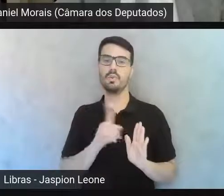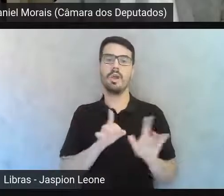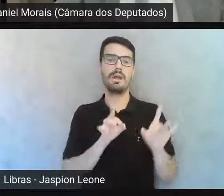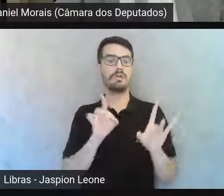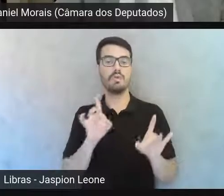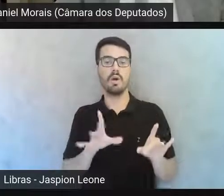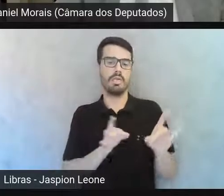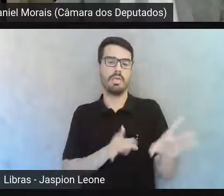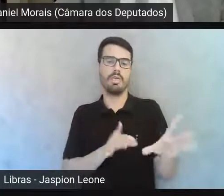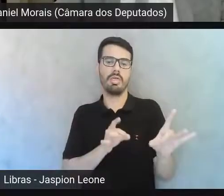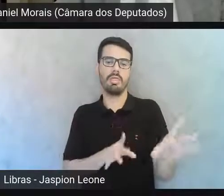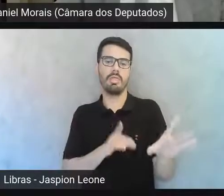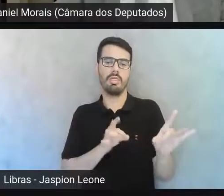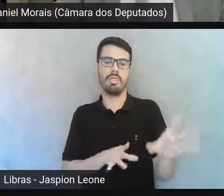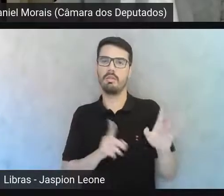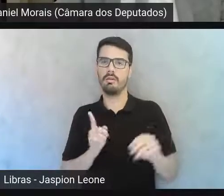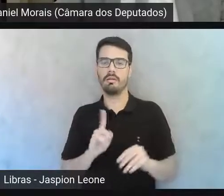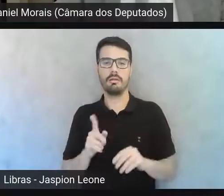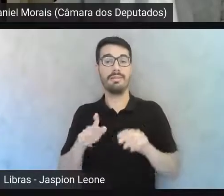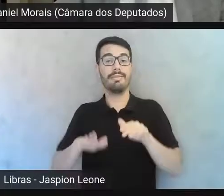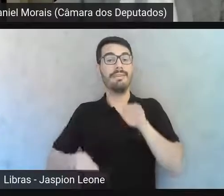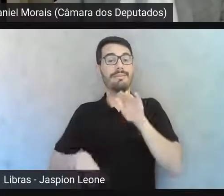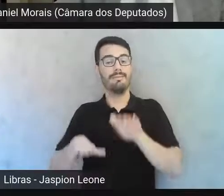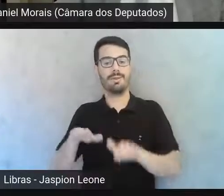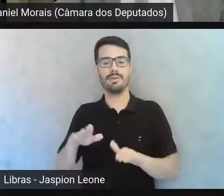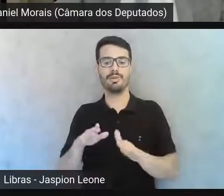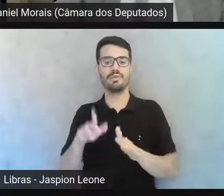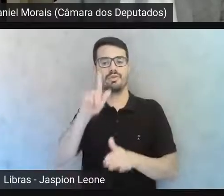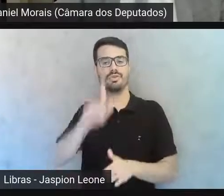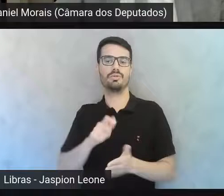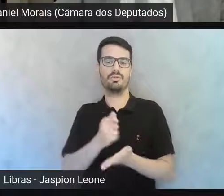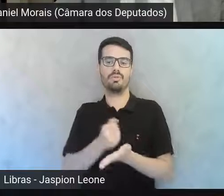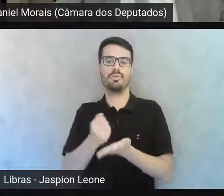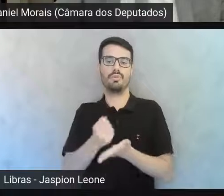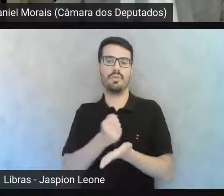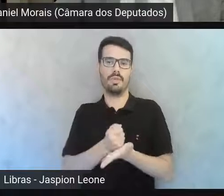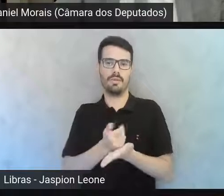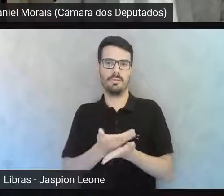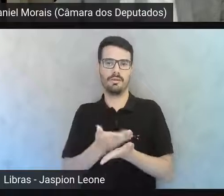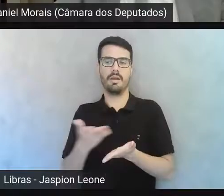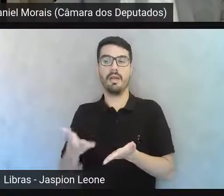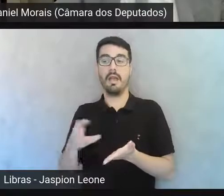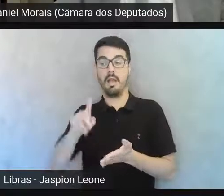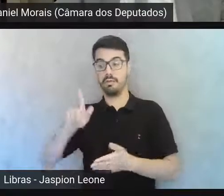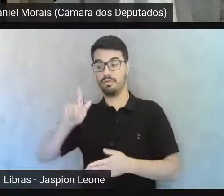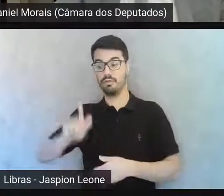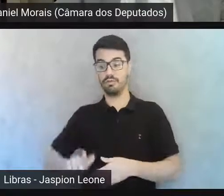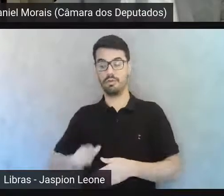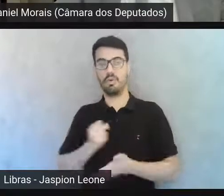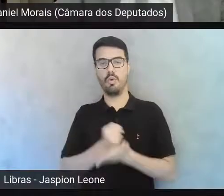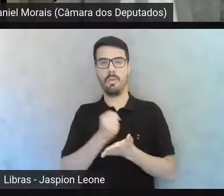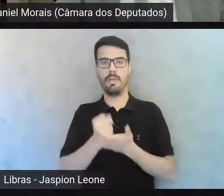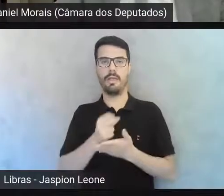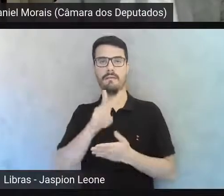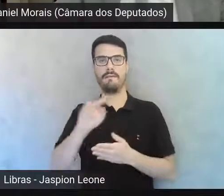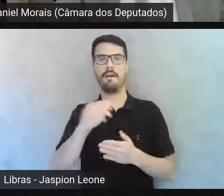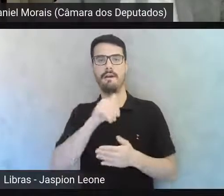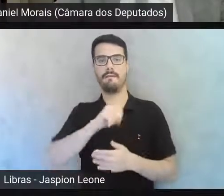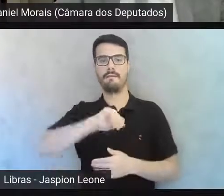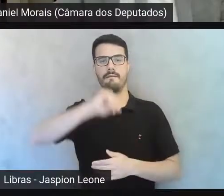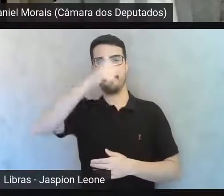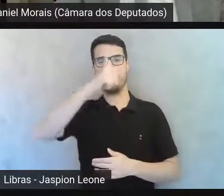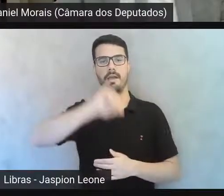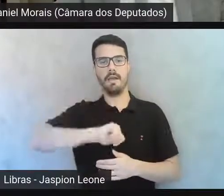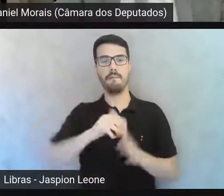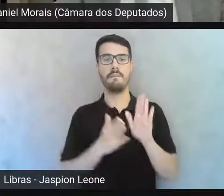fiscal, principalmente do gestor de contrato, vai variar. Agora, essas decisões, essas ações vai depender